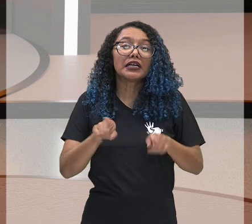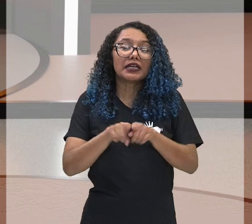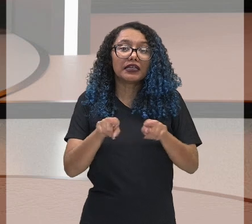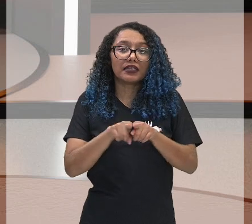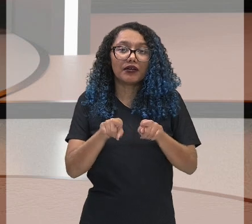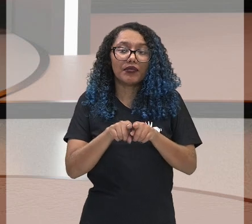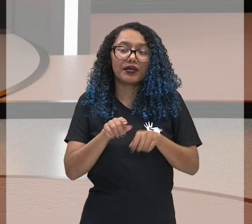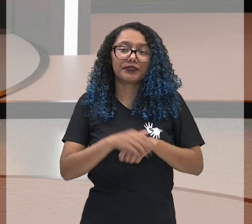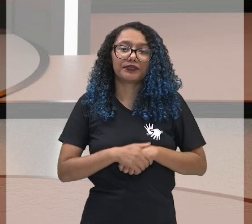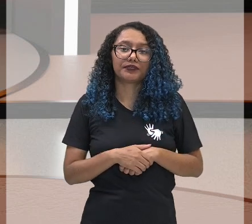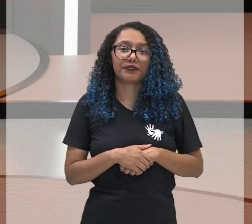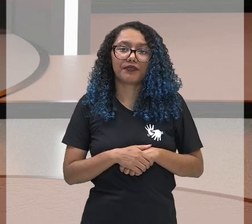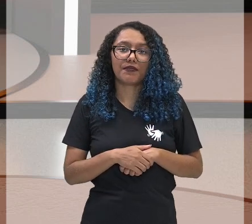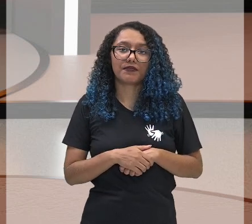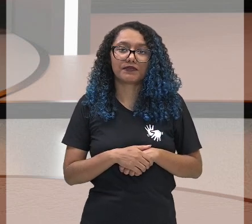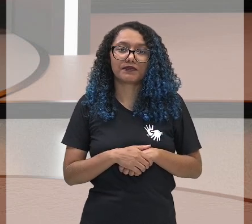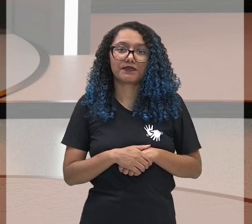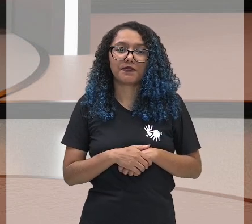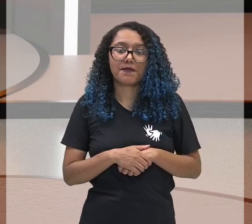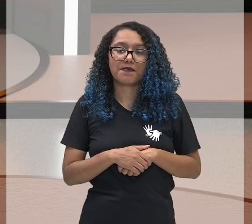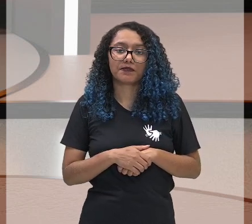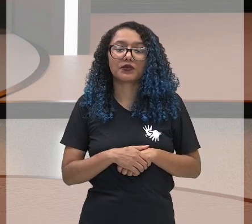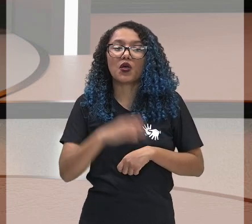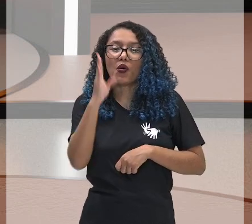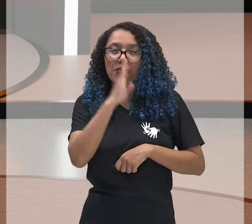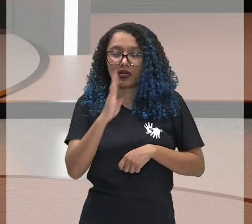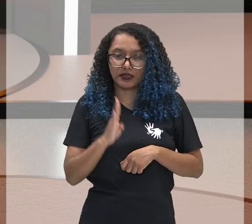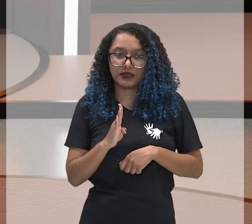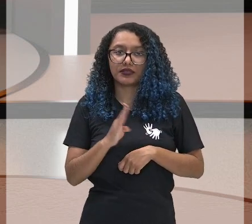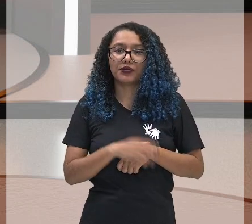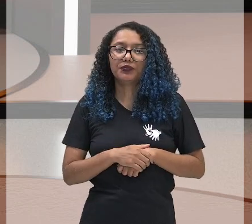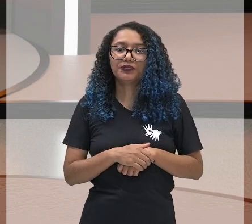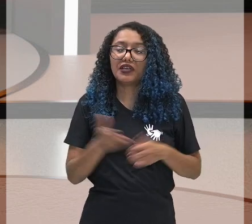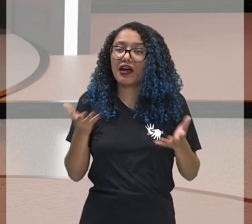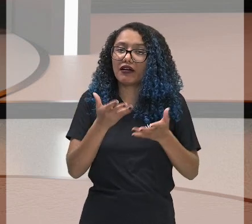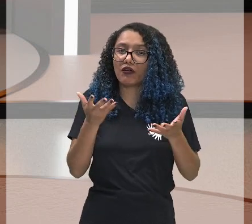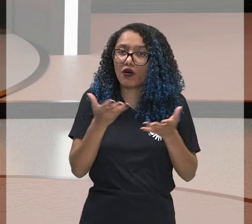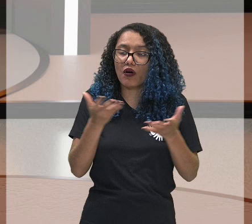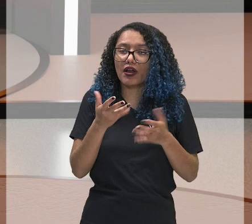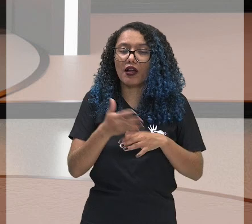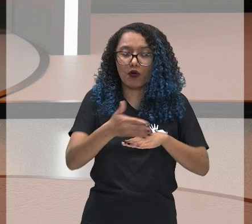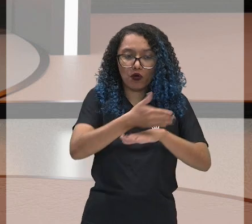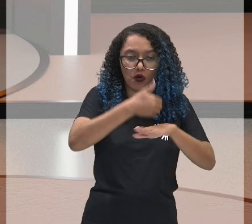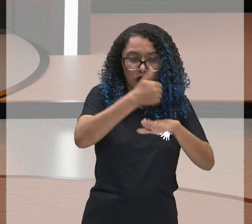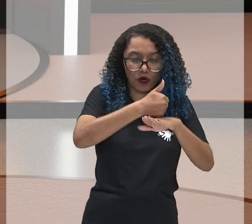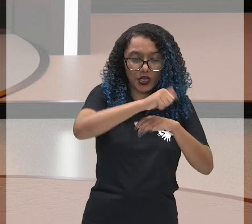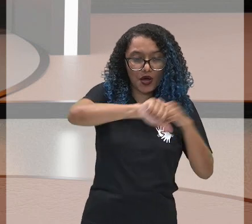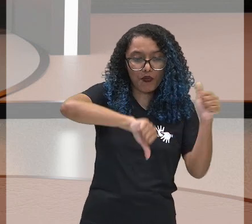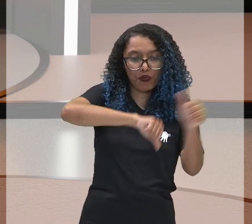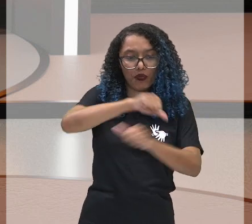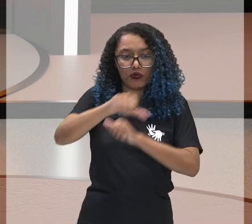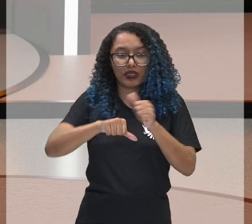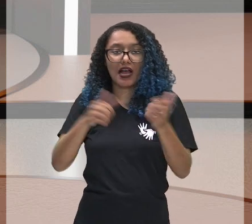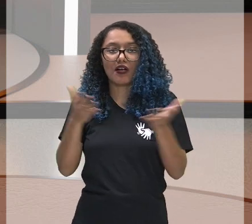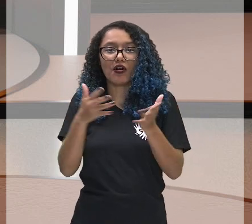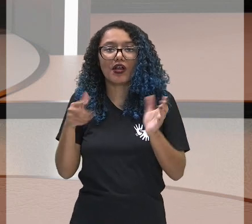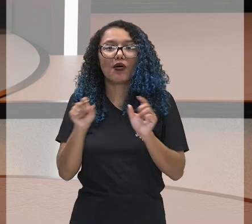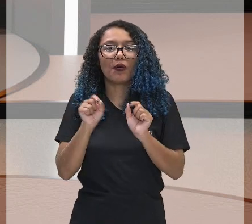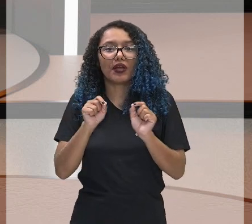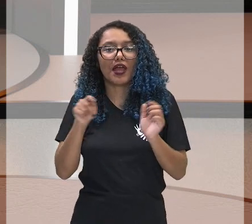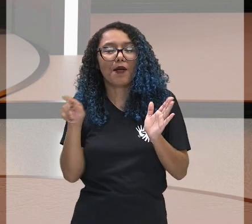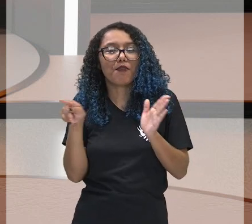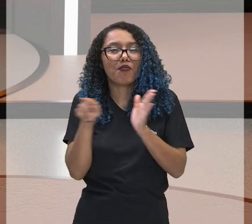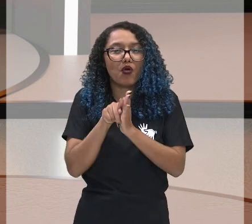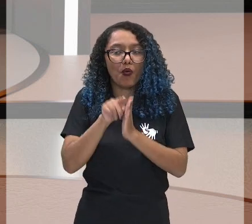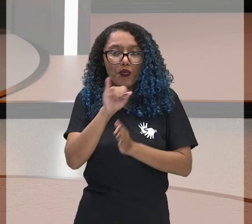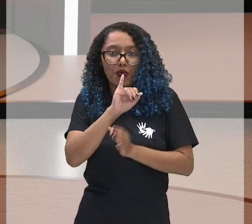de Portugal e Algarves, ou seja, o Brasil deixou de ser colônia e passou a fazer parte do Império Português de